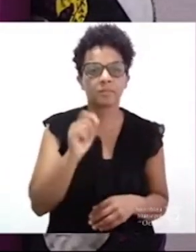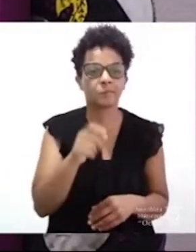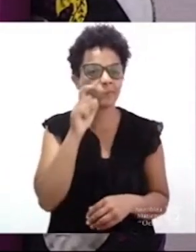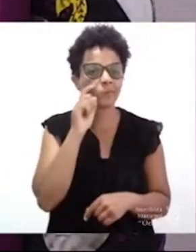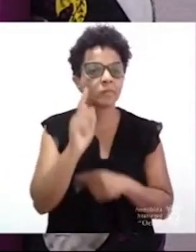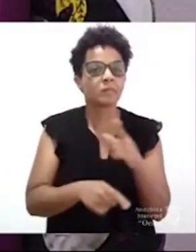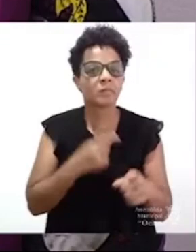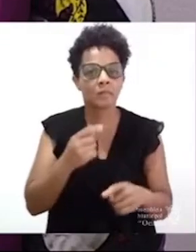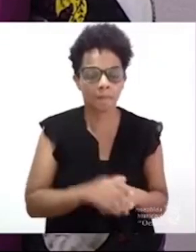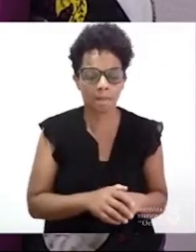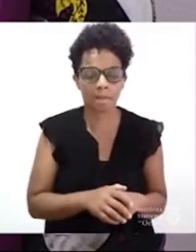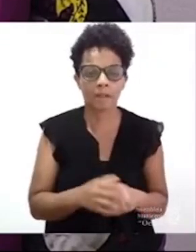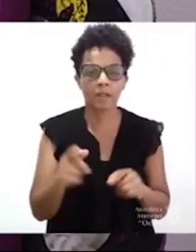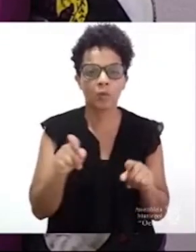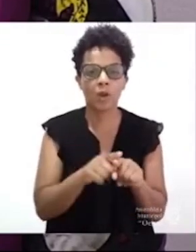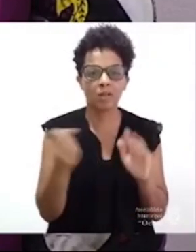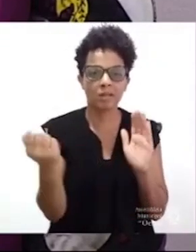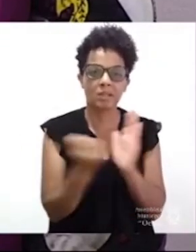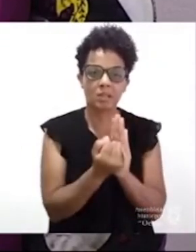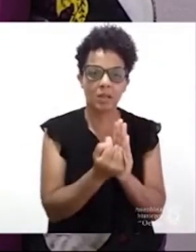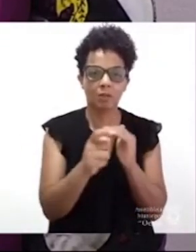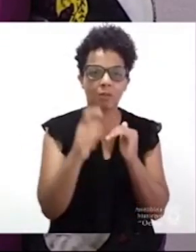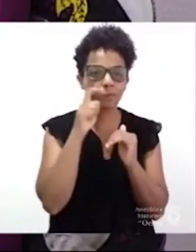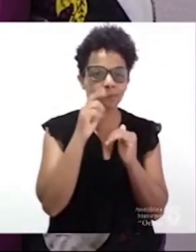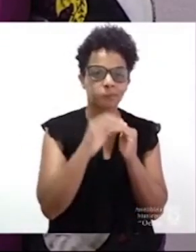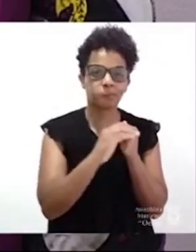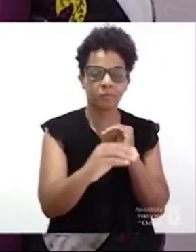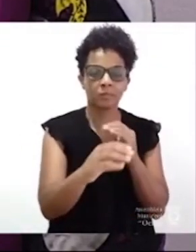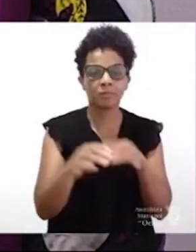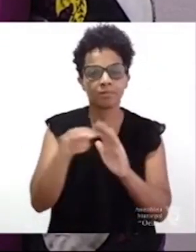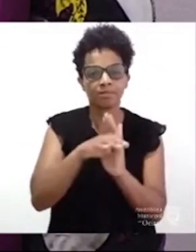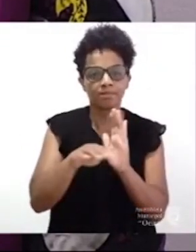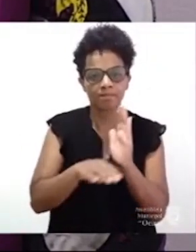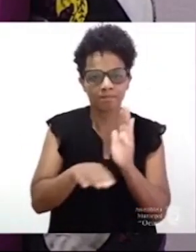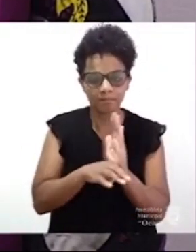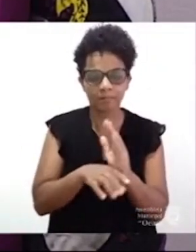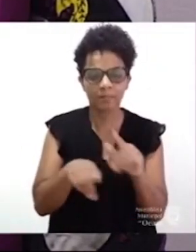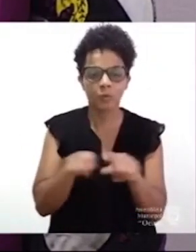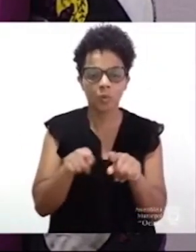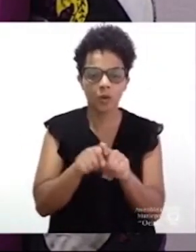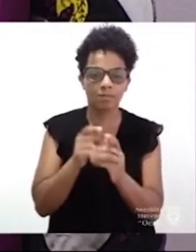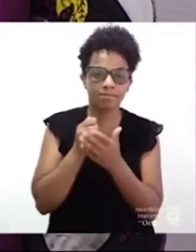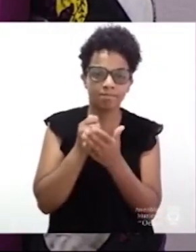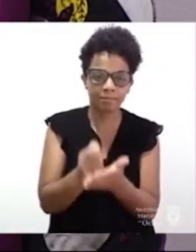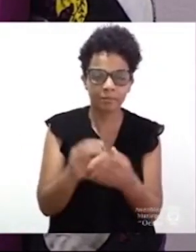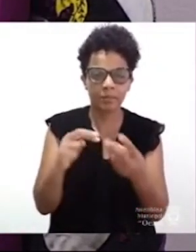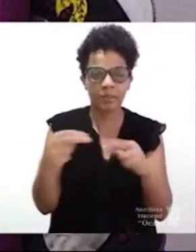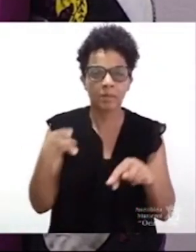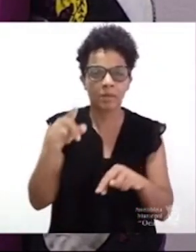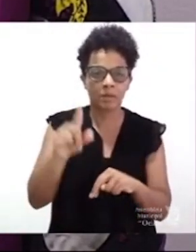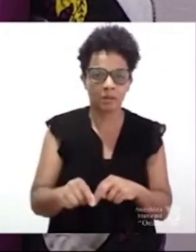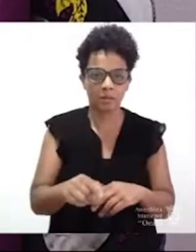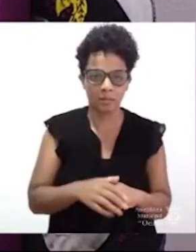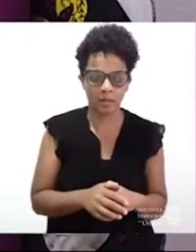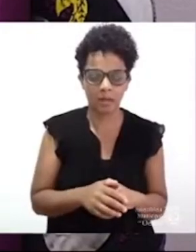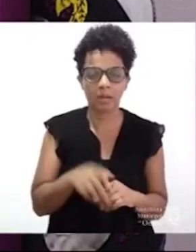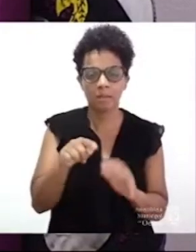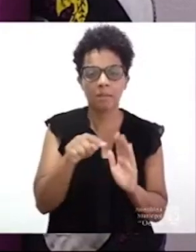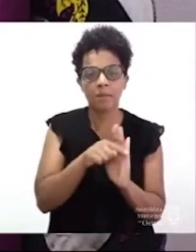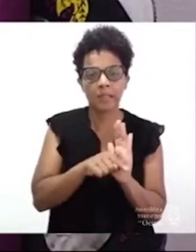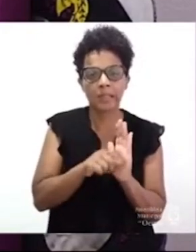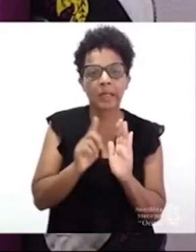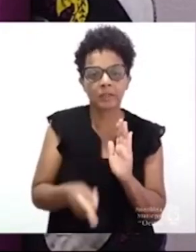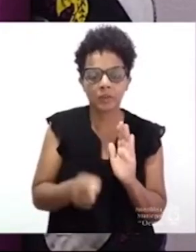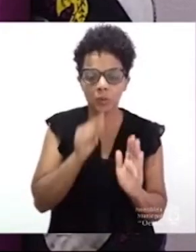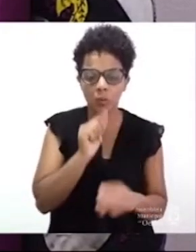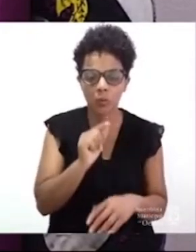de sustentabilidade associada à criação do Programa de Benefícios e Apoios Municipais e numa PAEC, a esta medida chama-se criar um